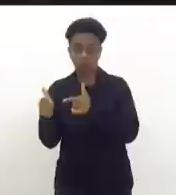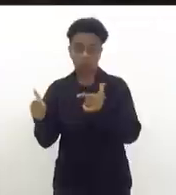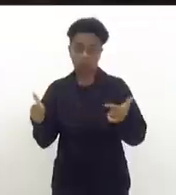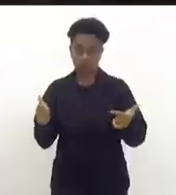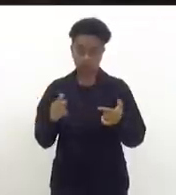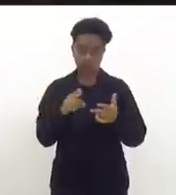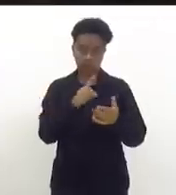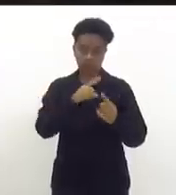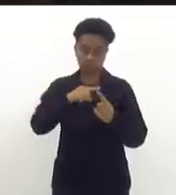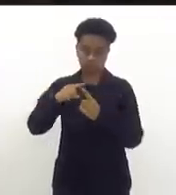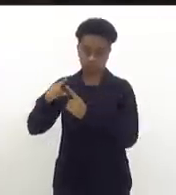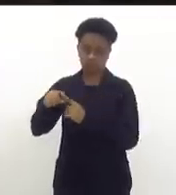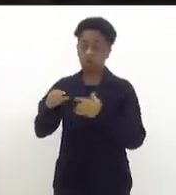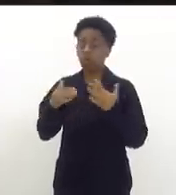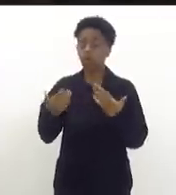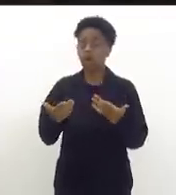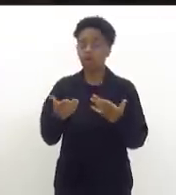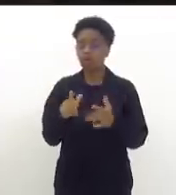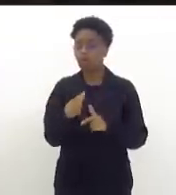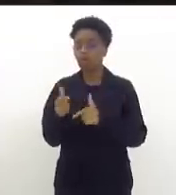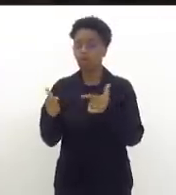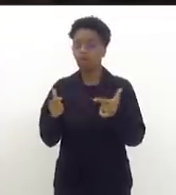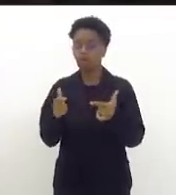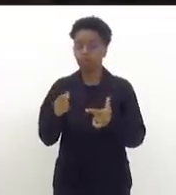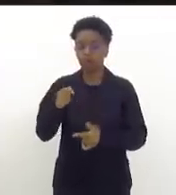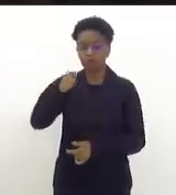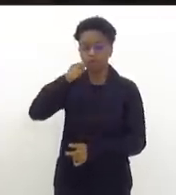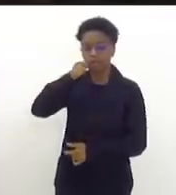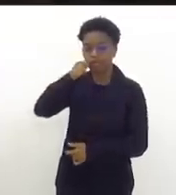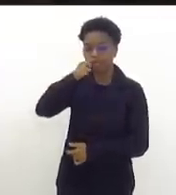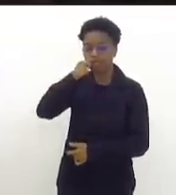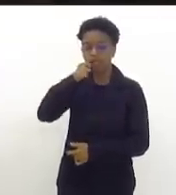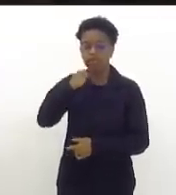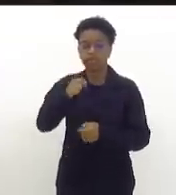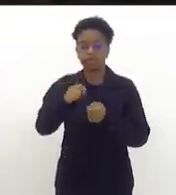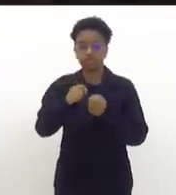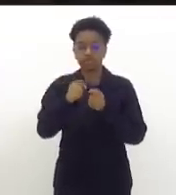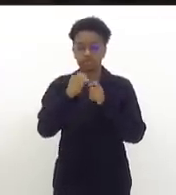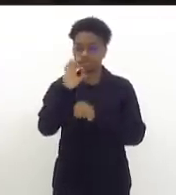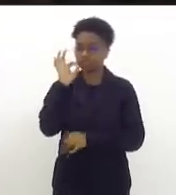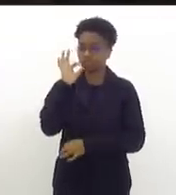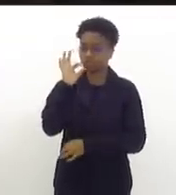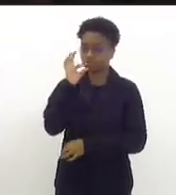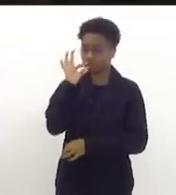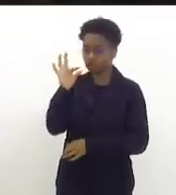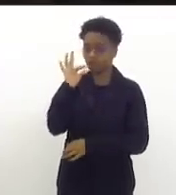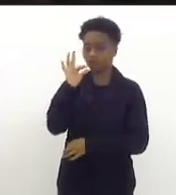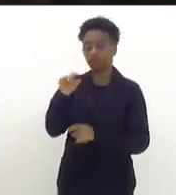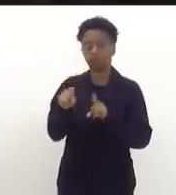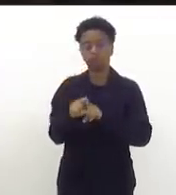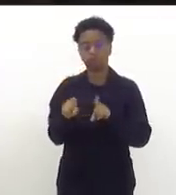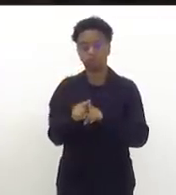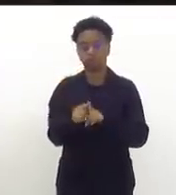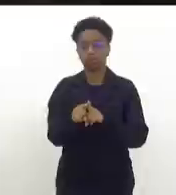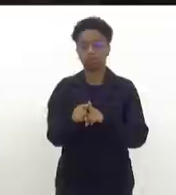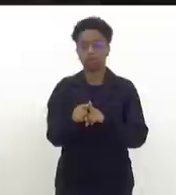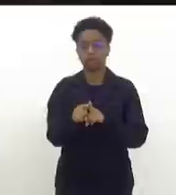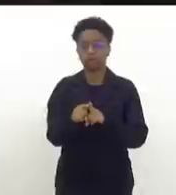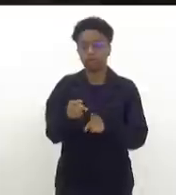e quais são os derivados cachimbo charuto e hoje até